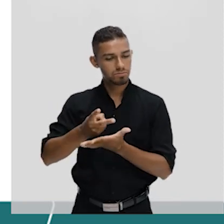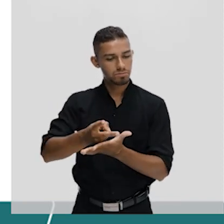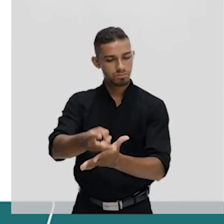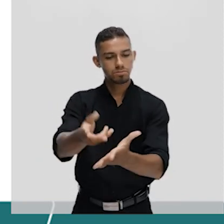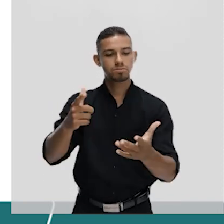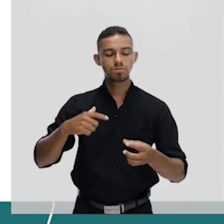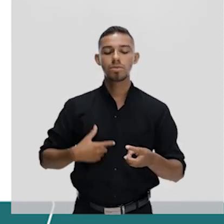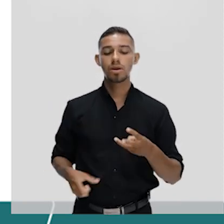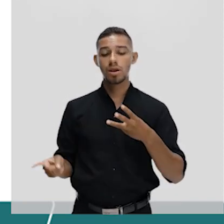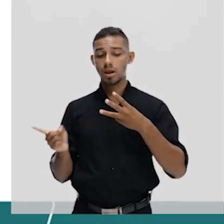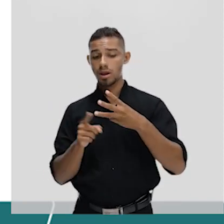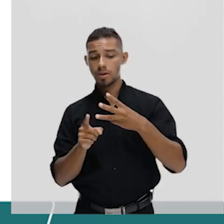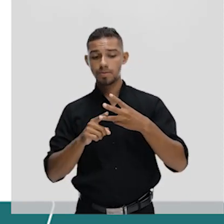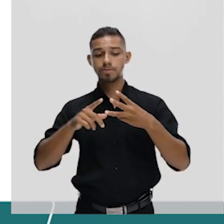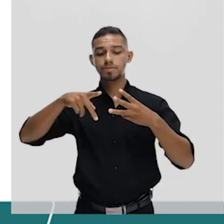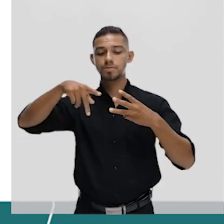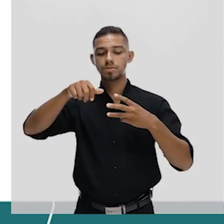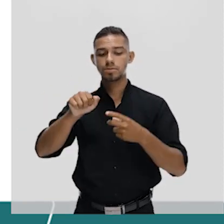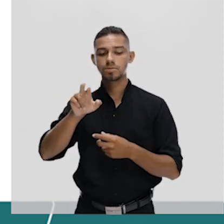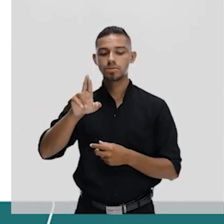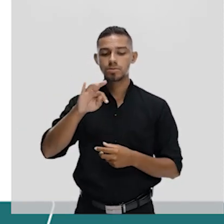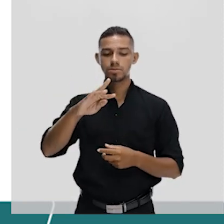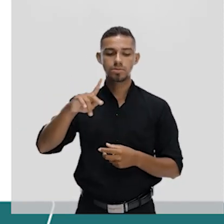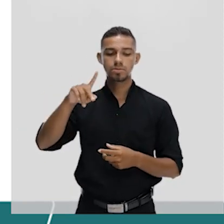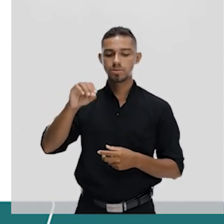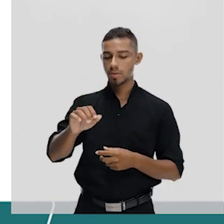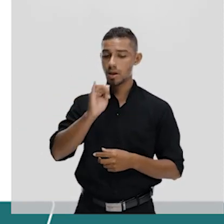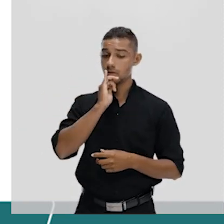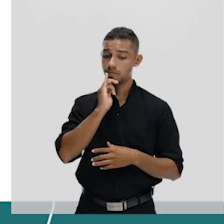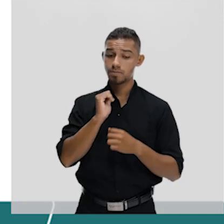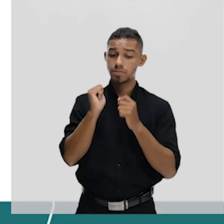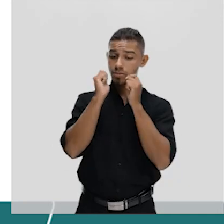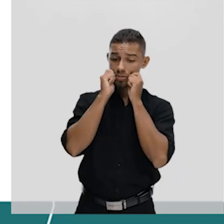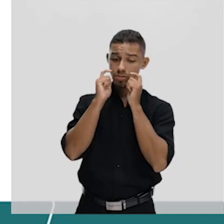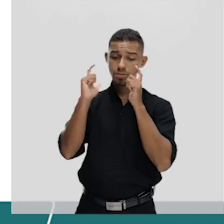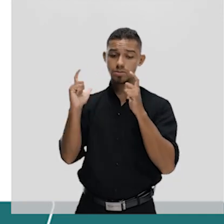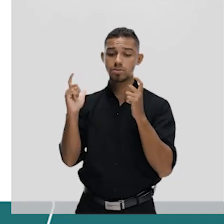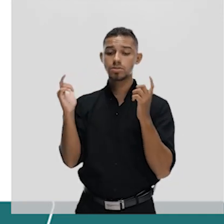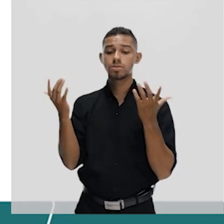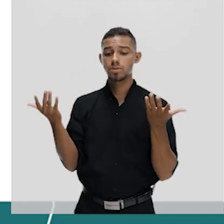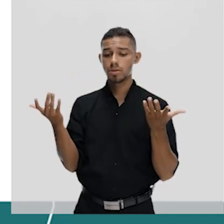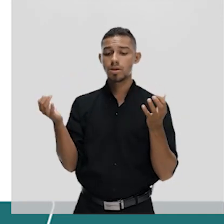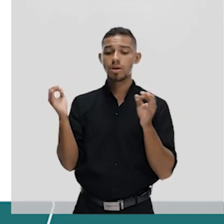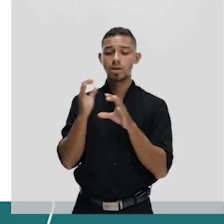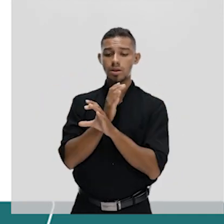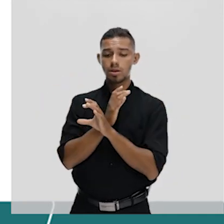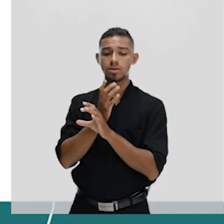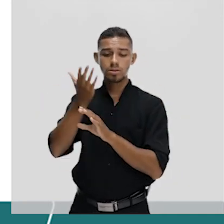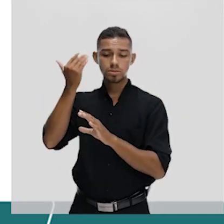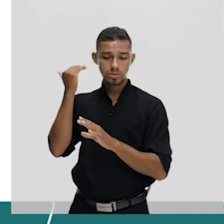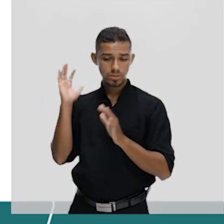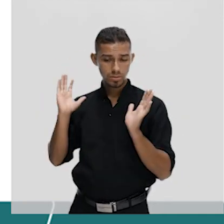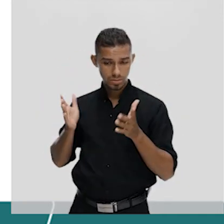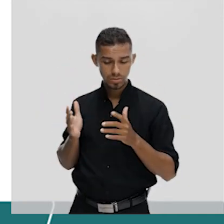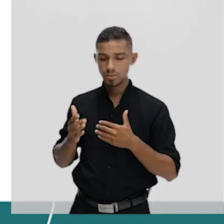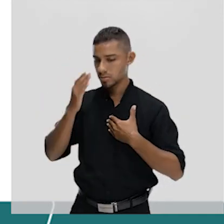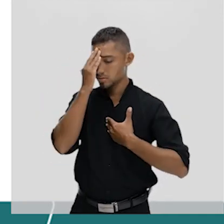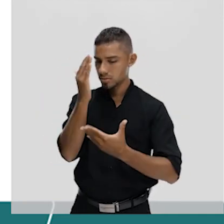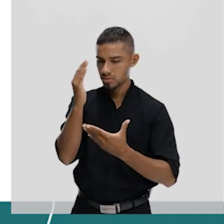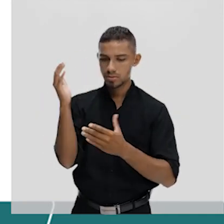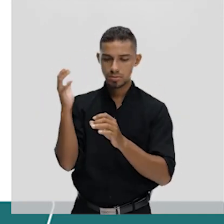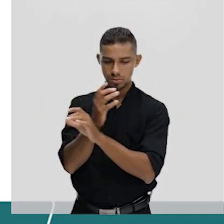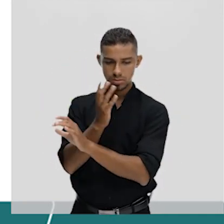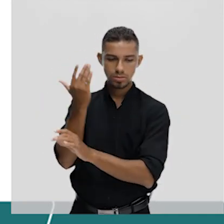acordado, agradecido, esperado, sorrido, unido. Então, já é o resultado da